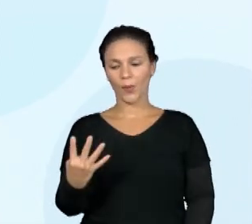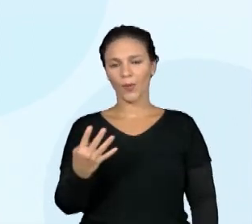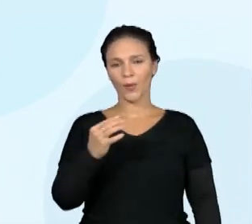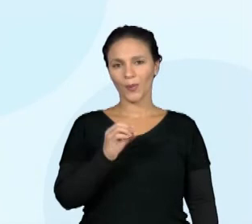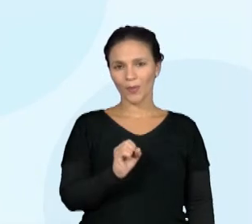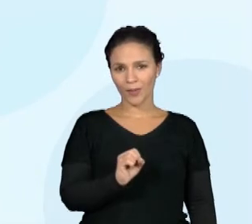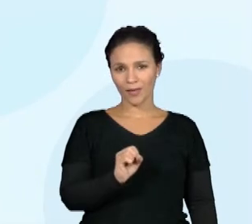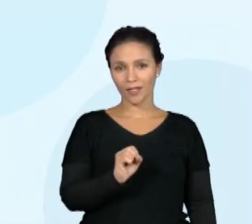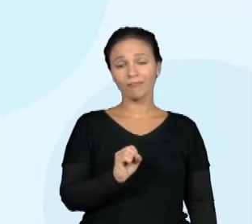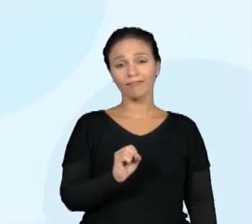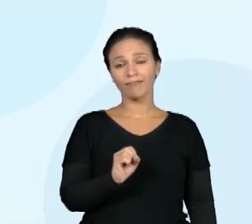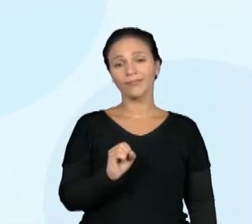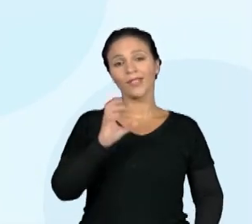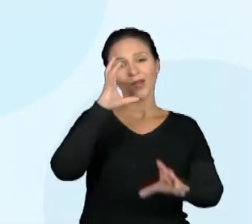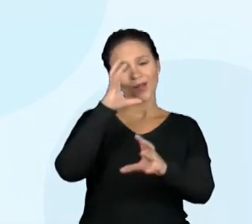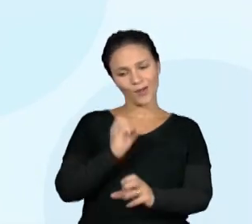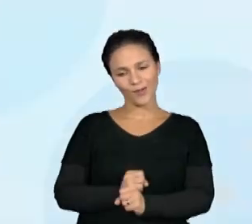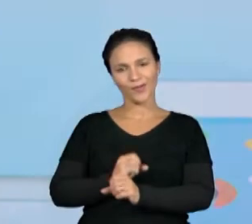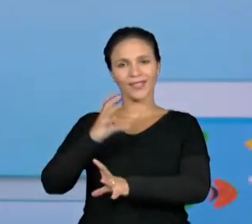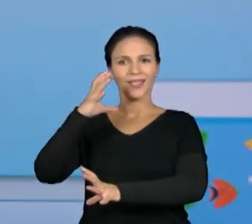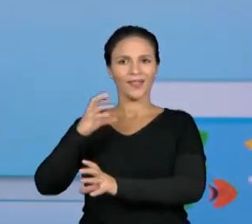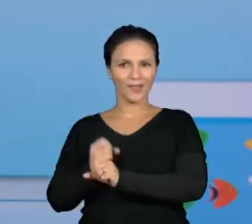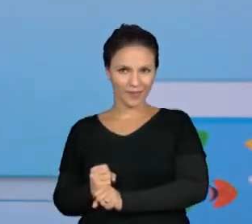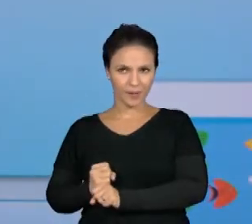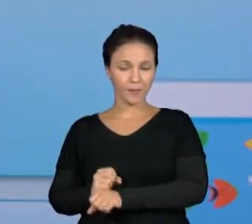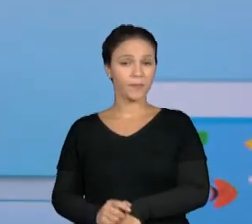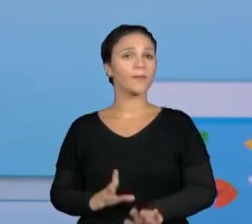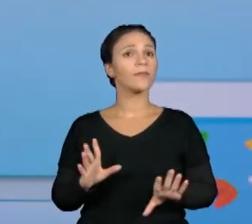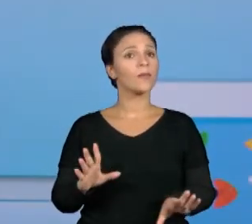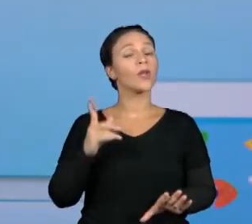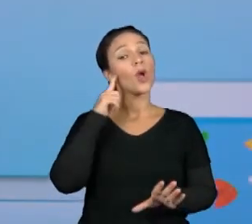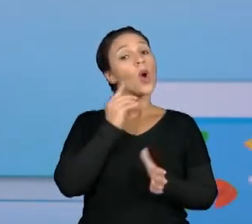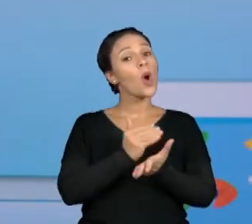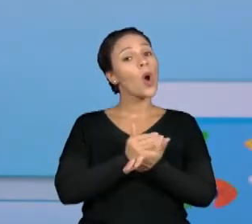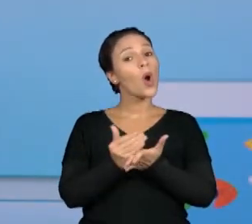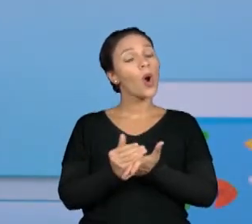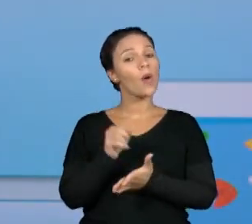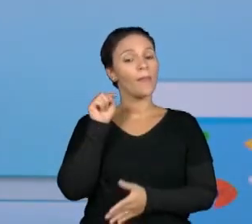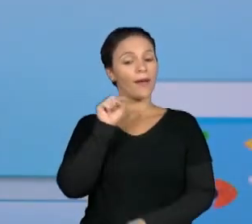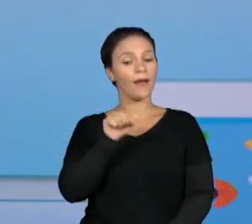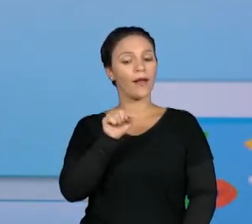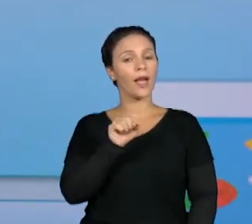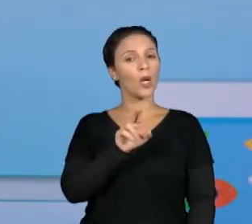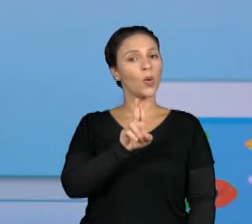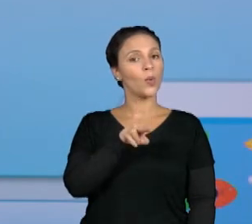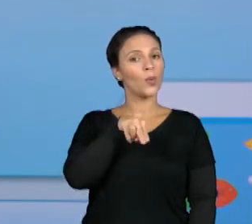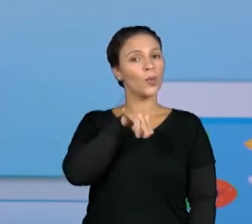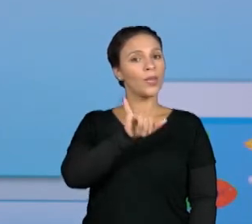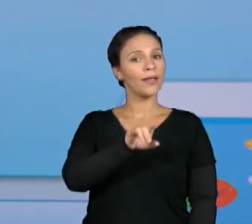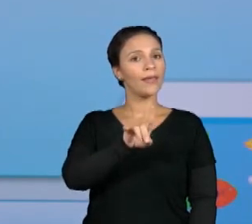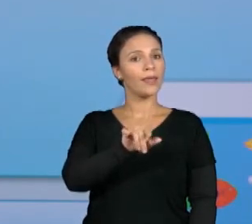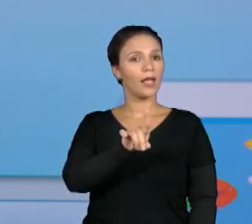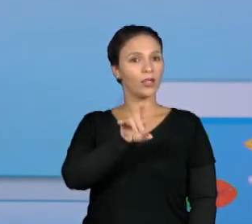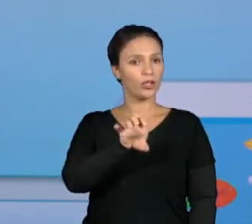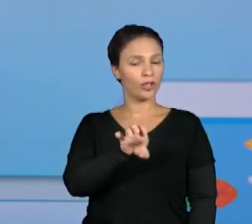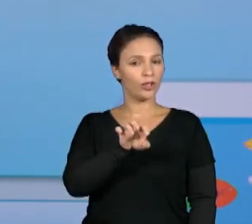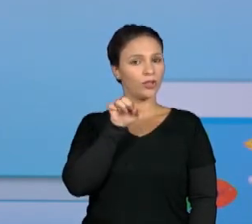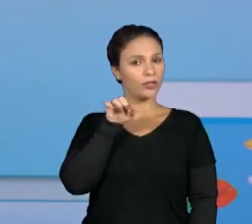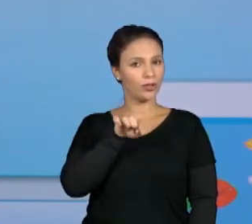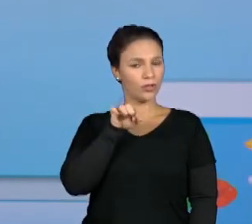e realizamos o cálculo. Começando pela unidade, então a gente